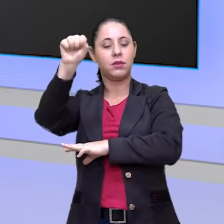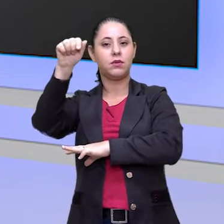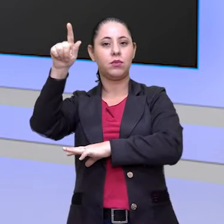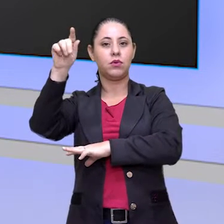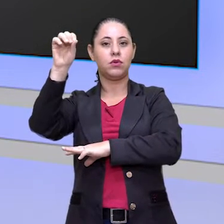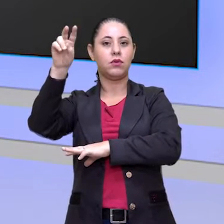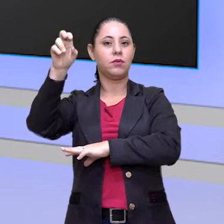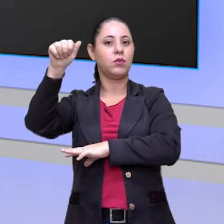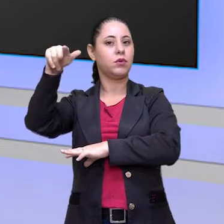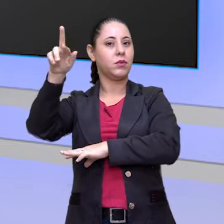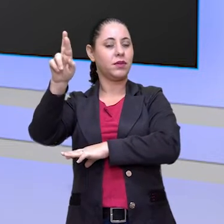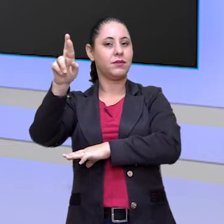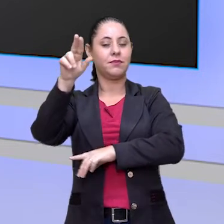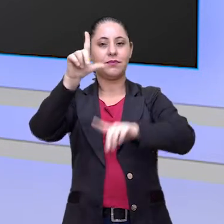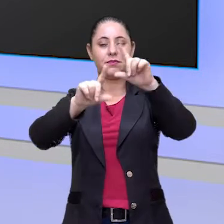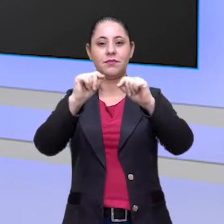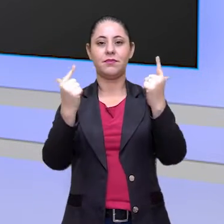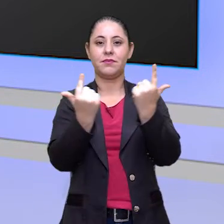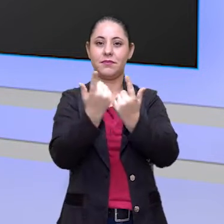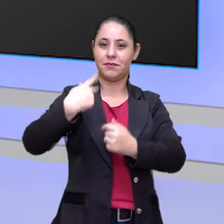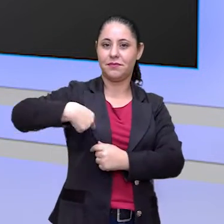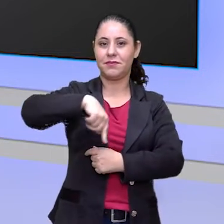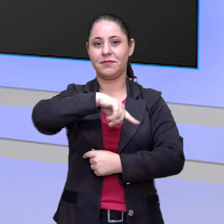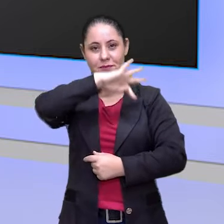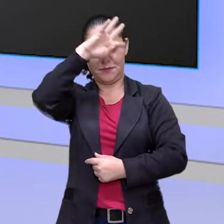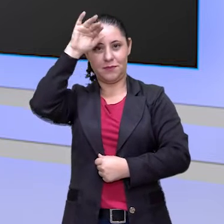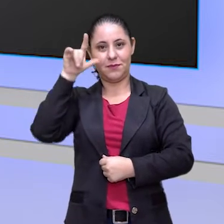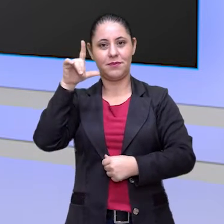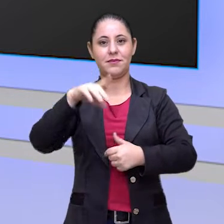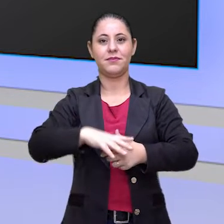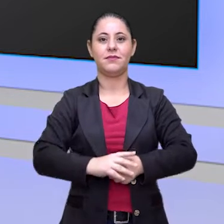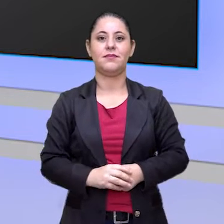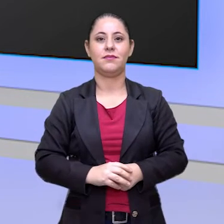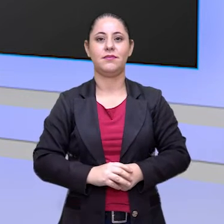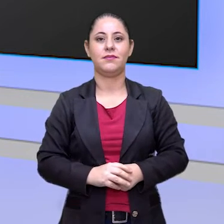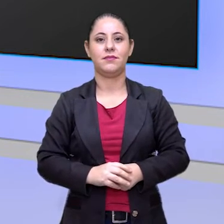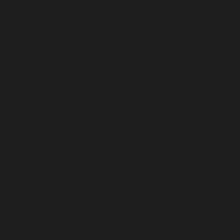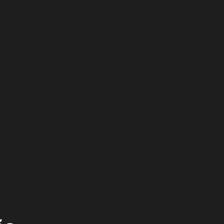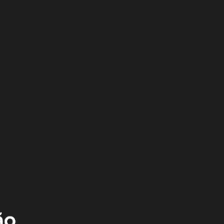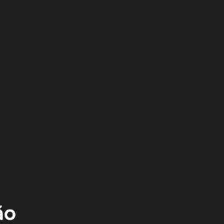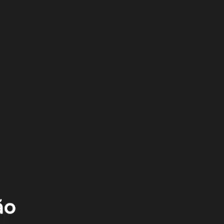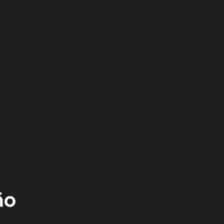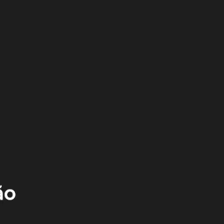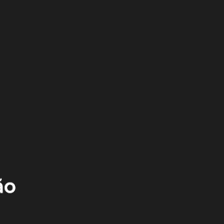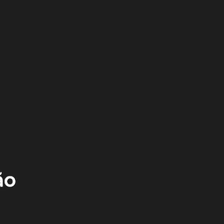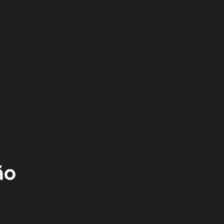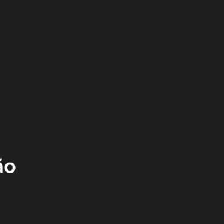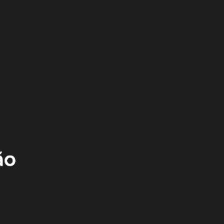al.ms.gov.br. TV Alemes, a TV da gente de MS.